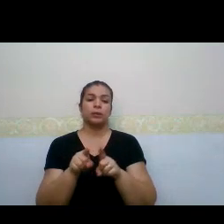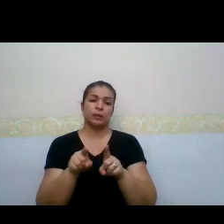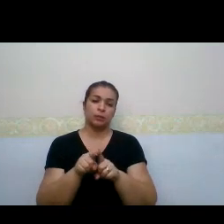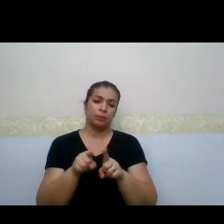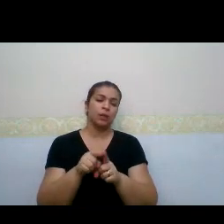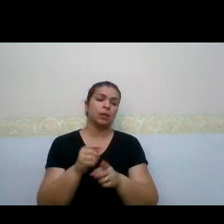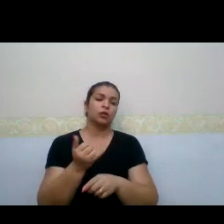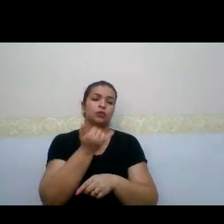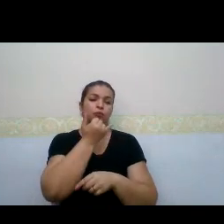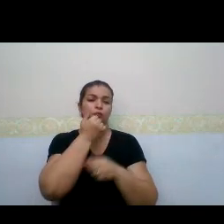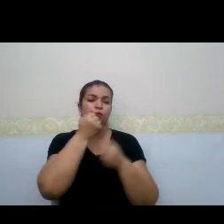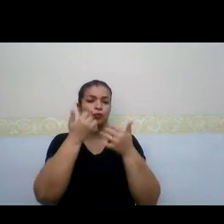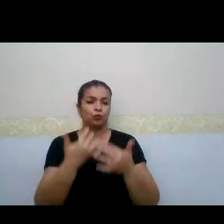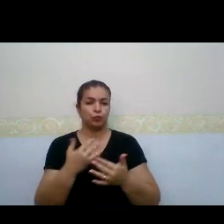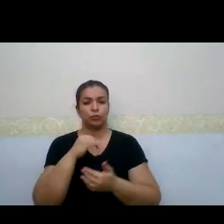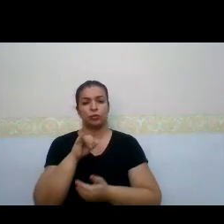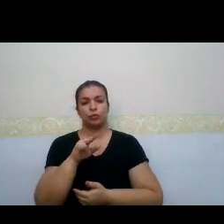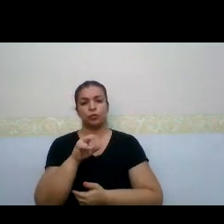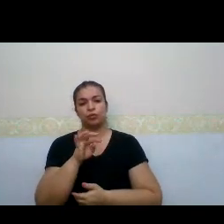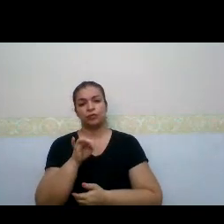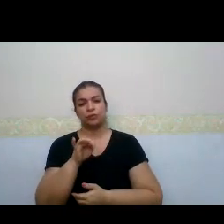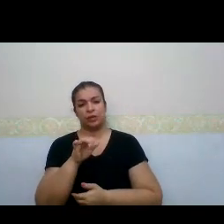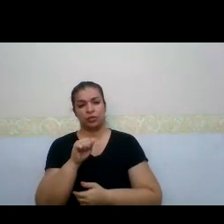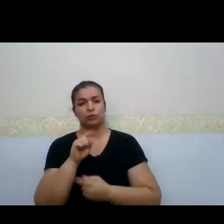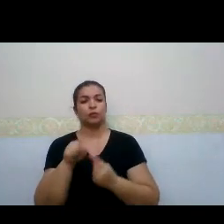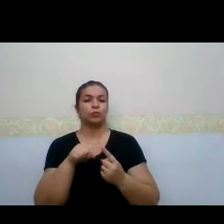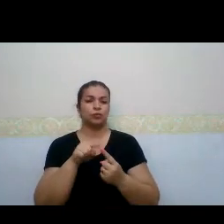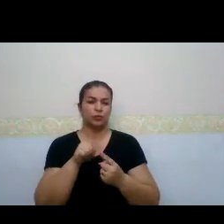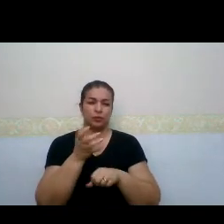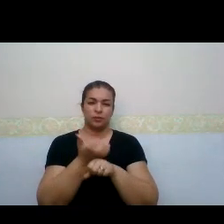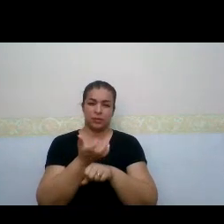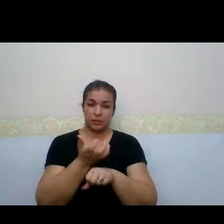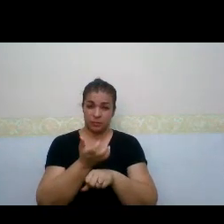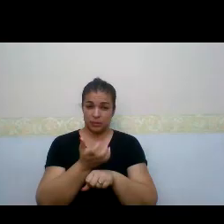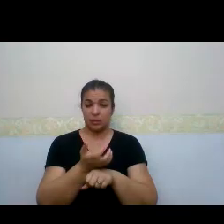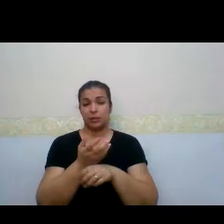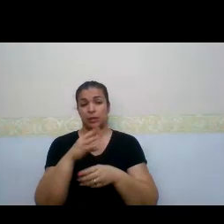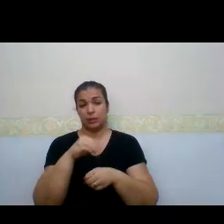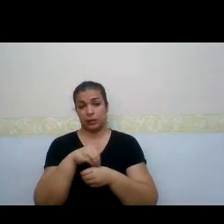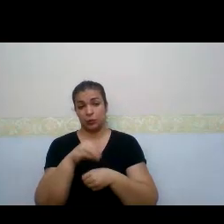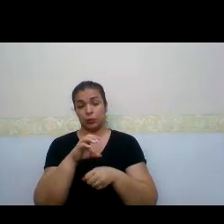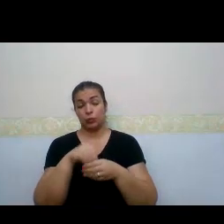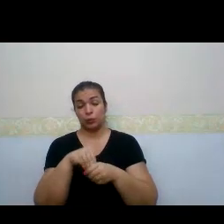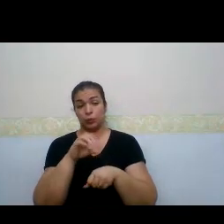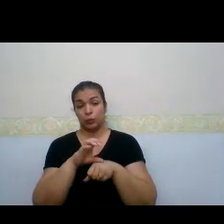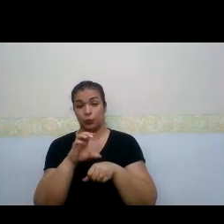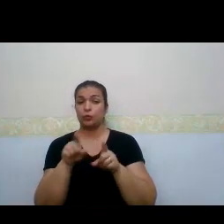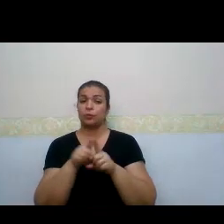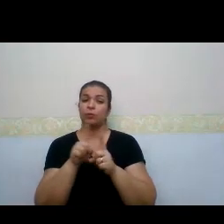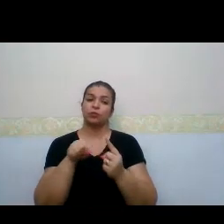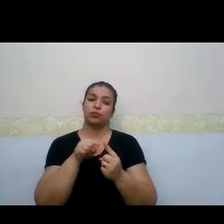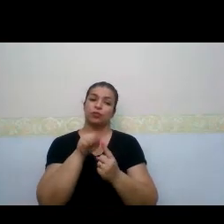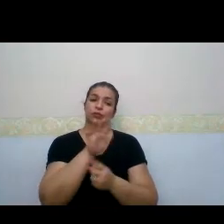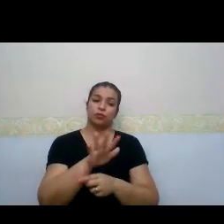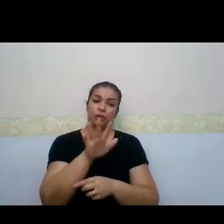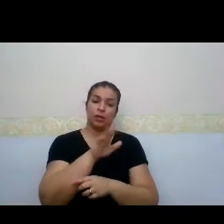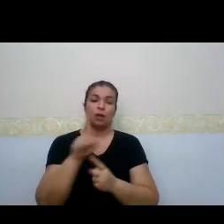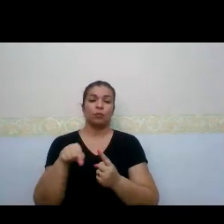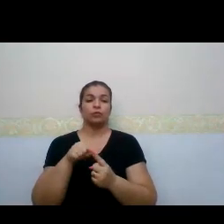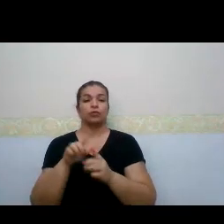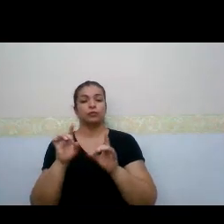justificativa da finalidade da existência da disciplina dentro do curso, objetivo geral, objetivos